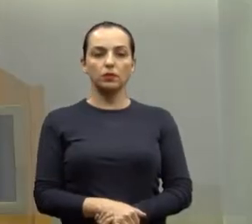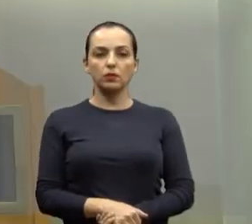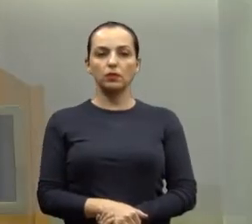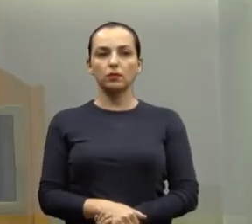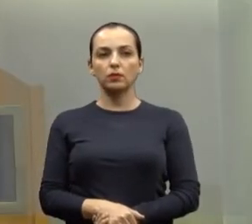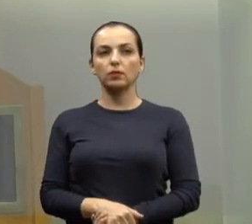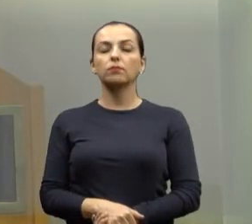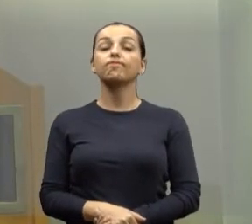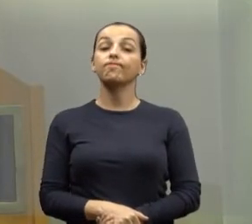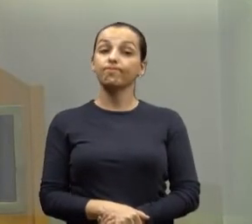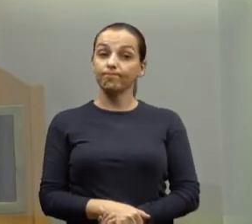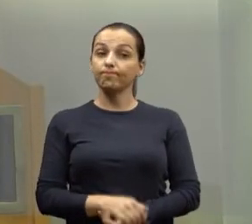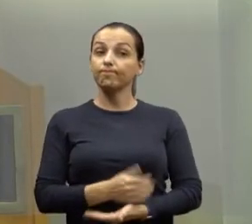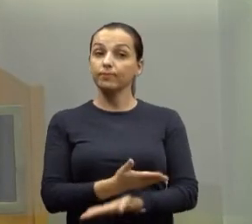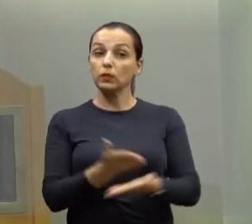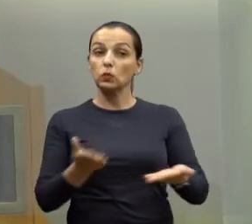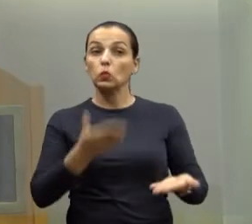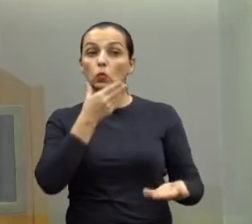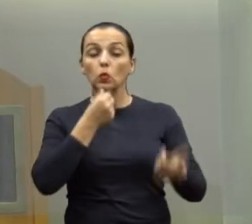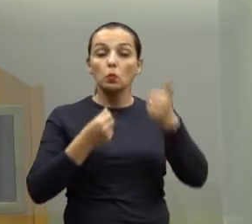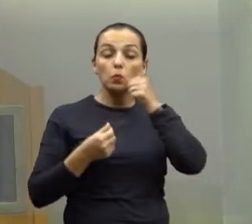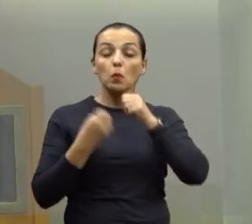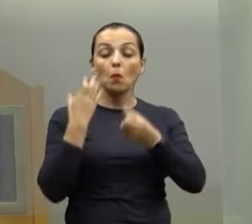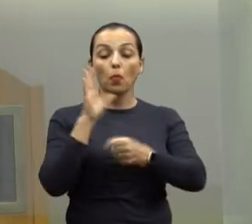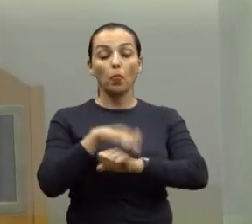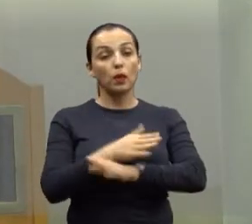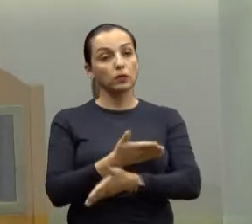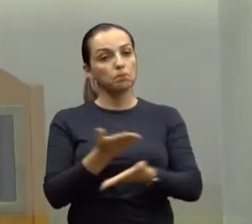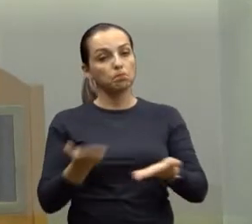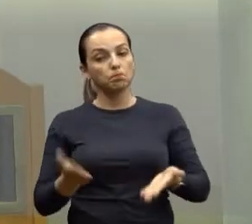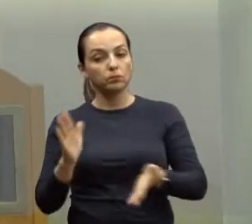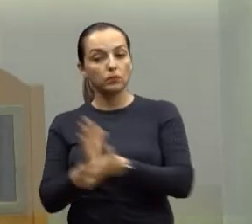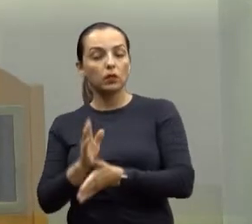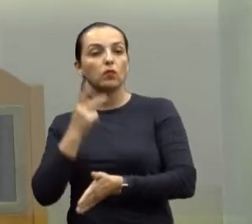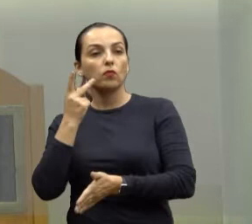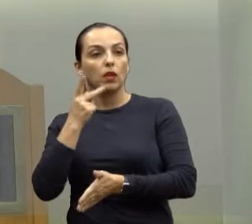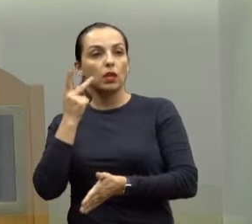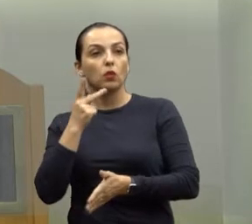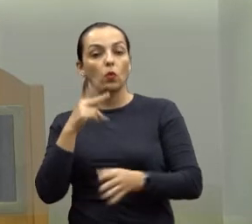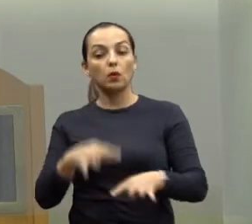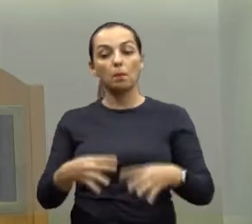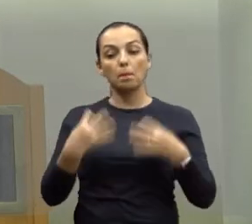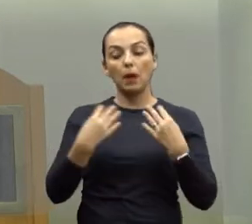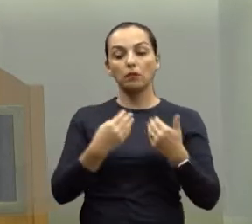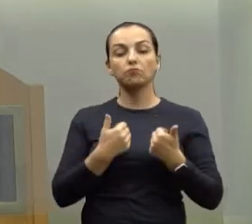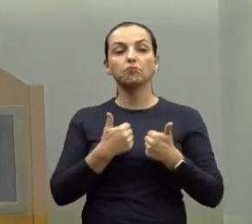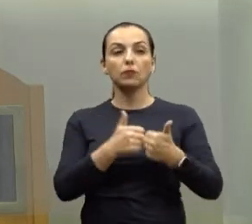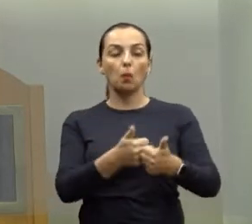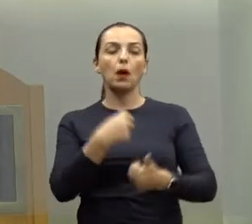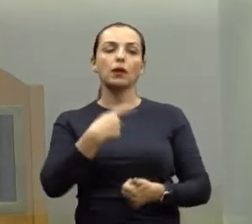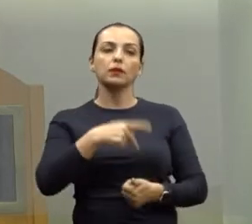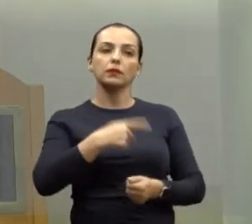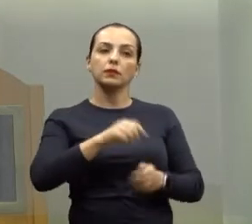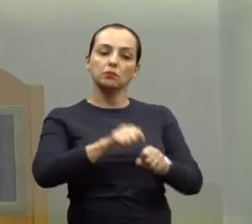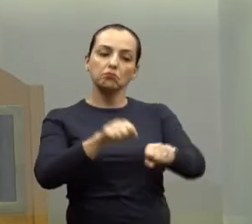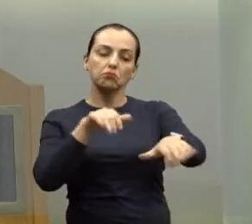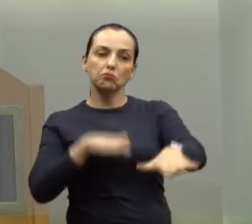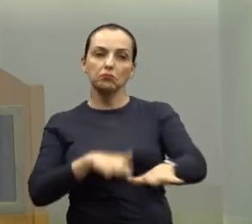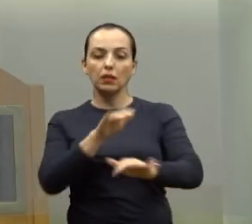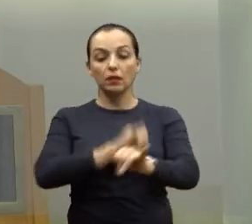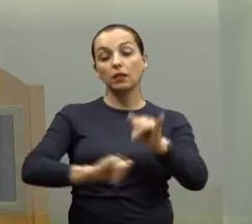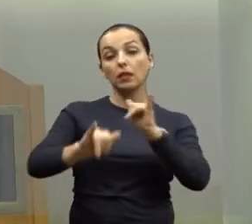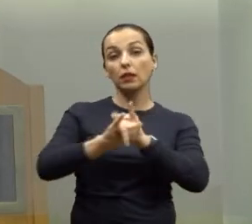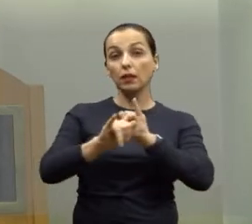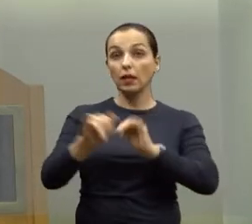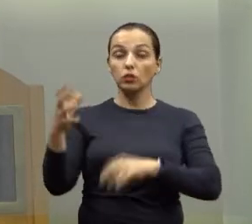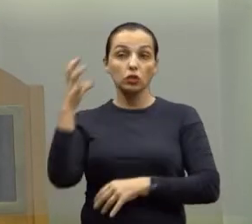bom Presidente a todos a todas Boa tarde vereadores aqui nos acompanha aqui no plenário na internet